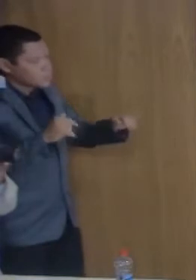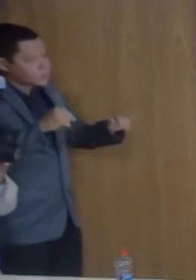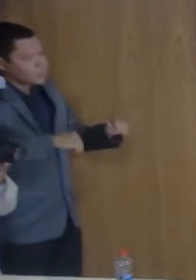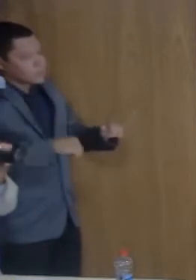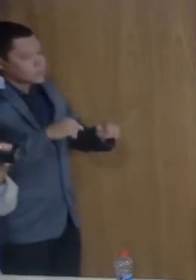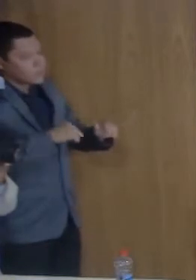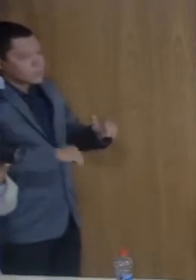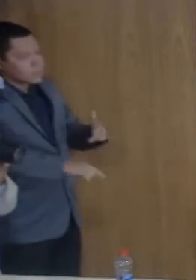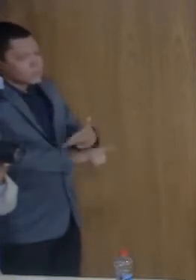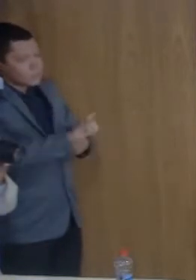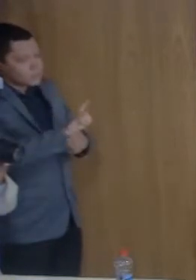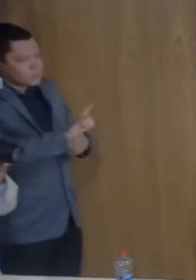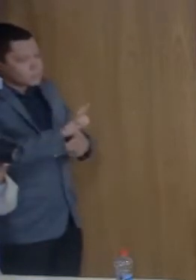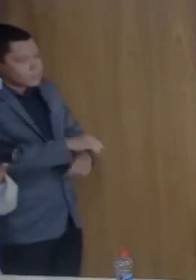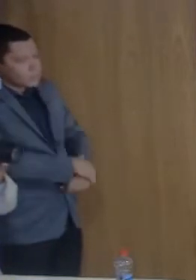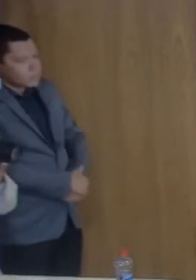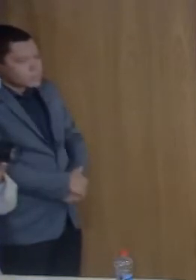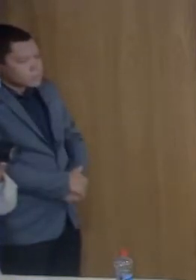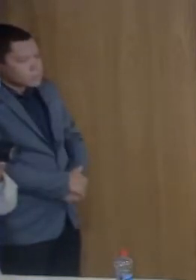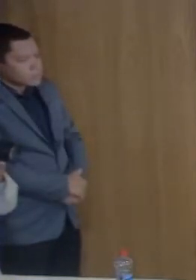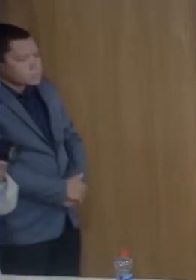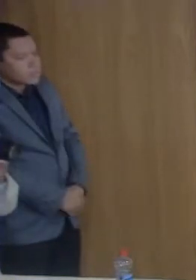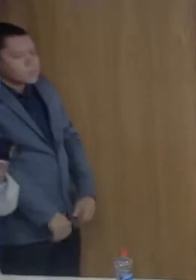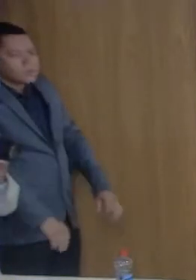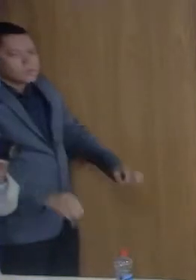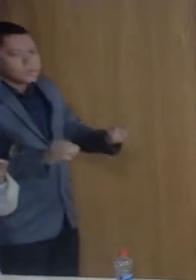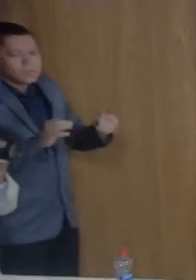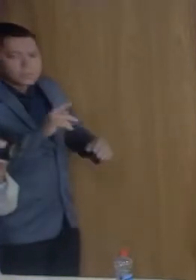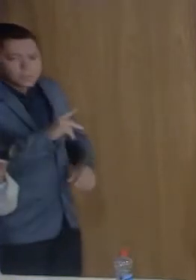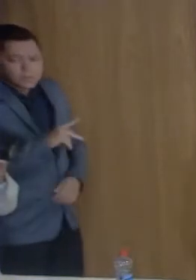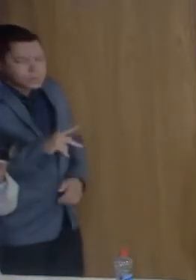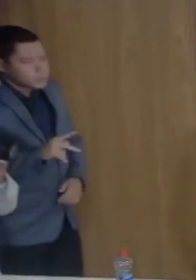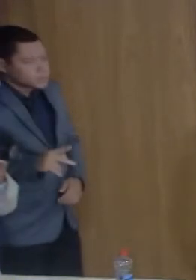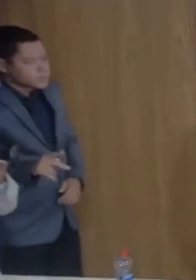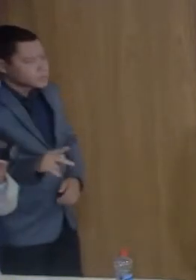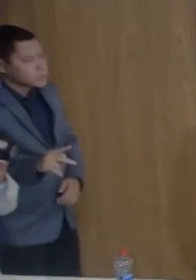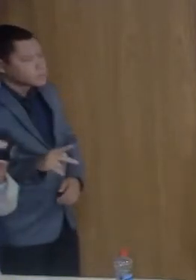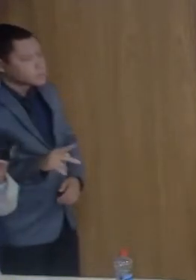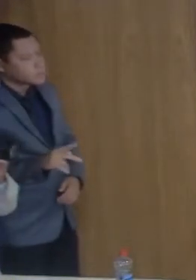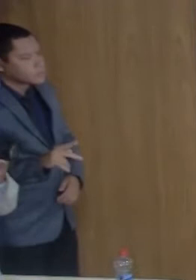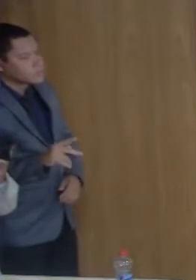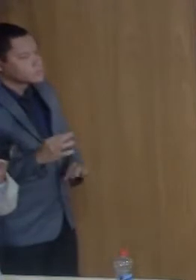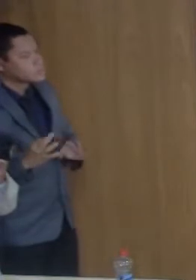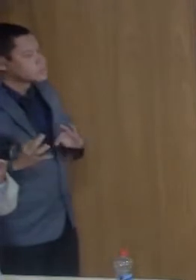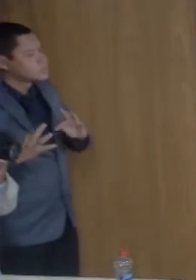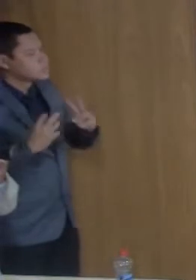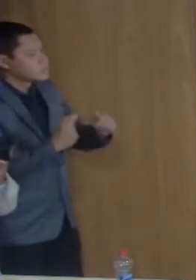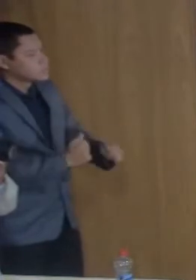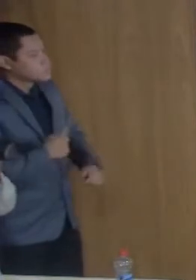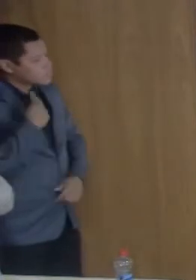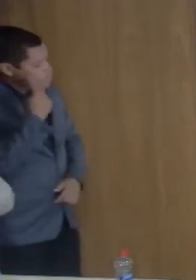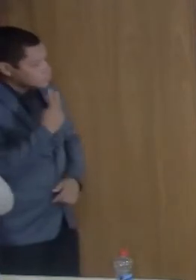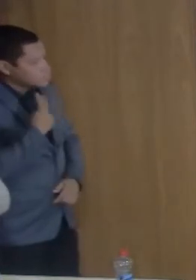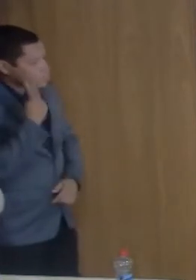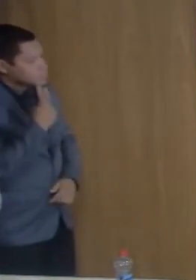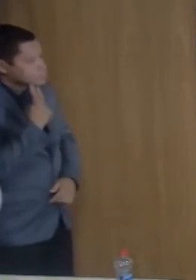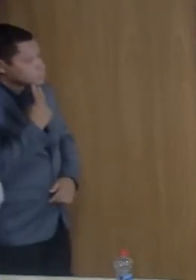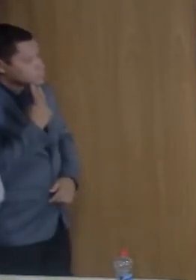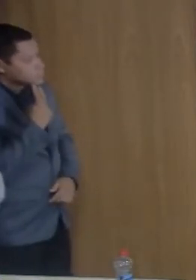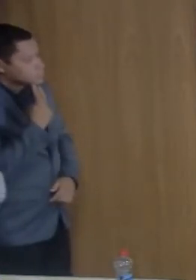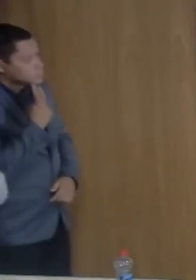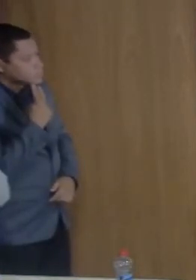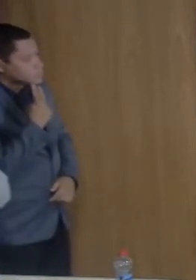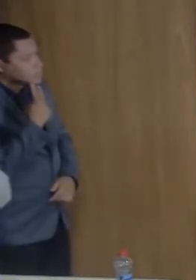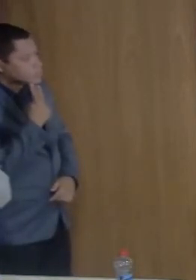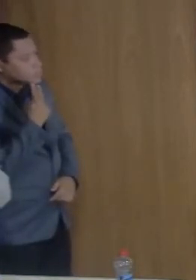Legislativo Municipal. Excelentíssimo senhor presidente, senhoras vereadoras, senhores vereadores, em